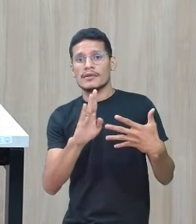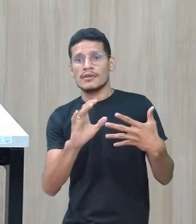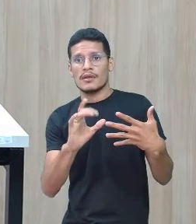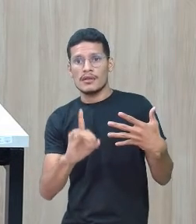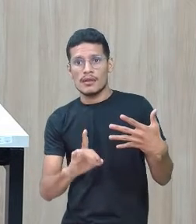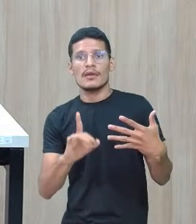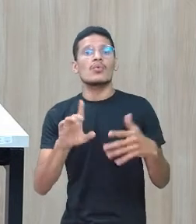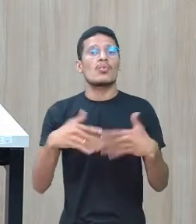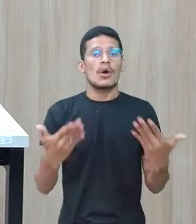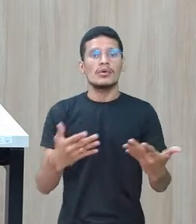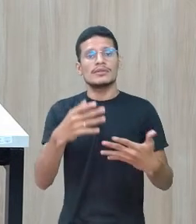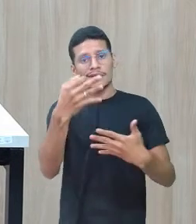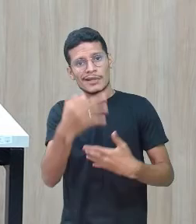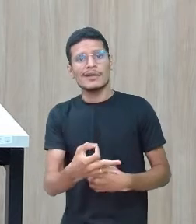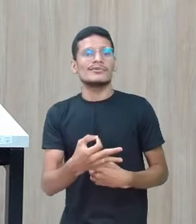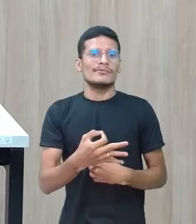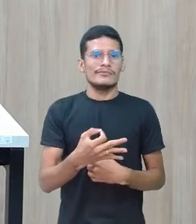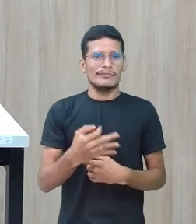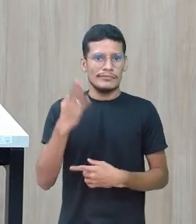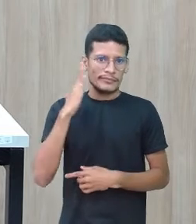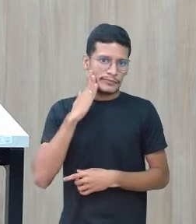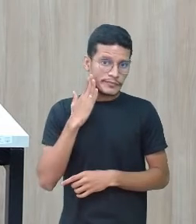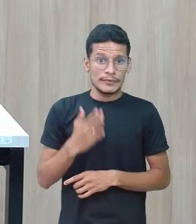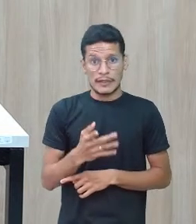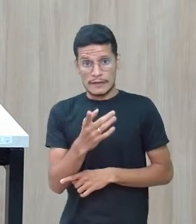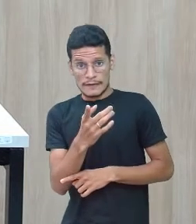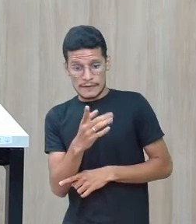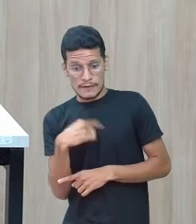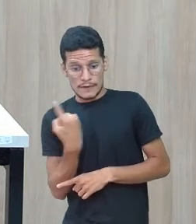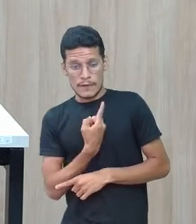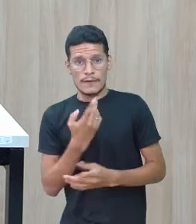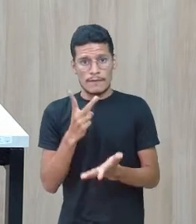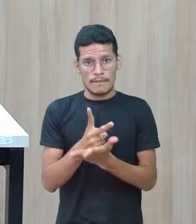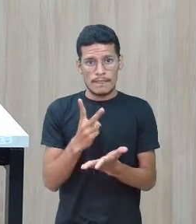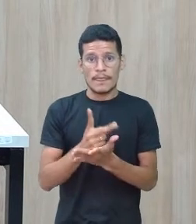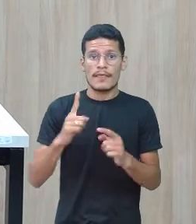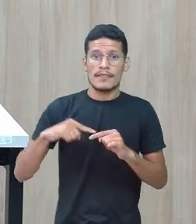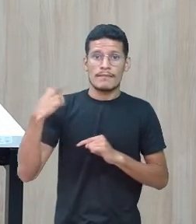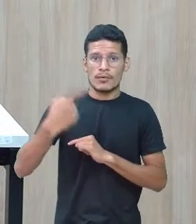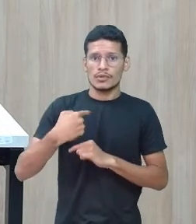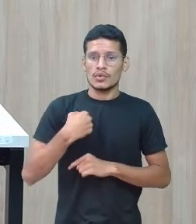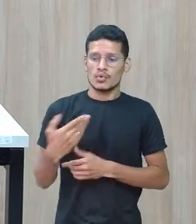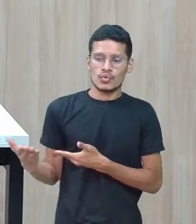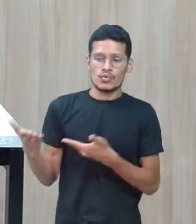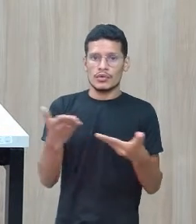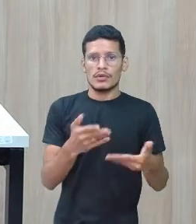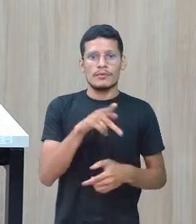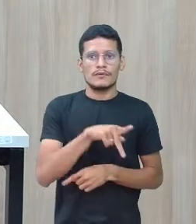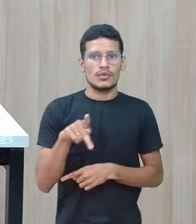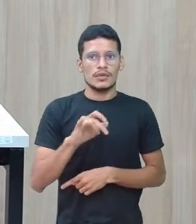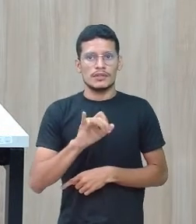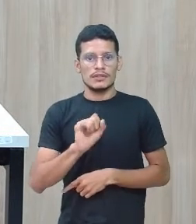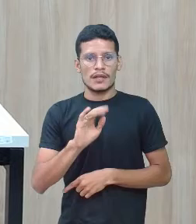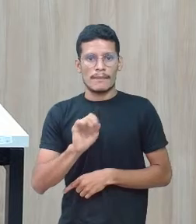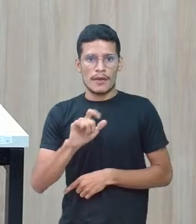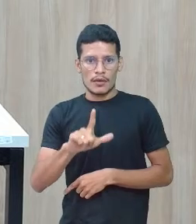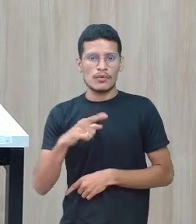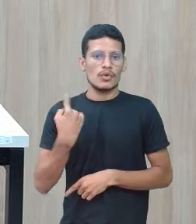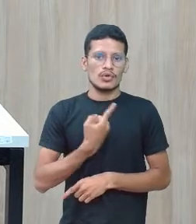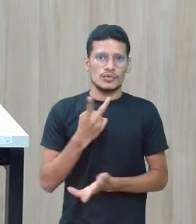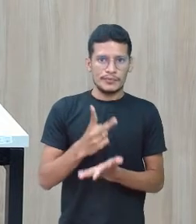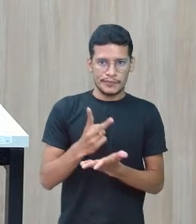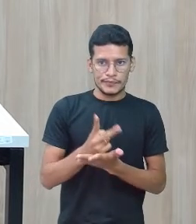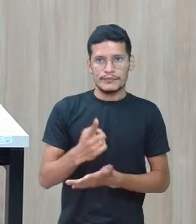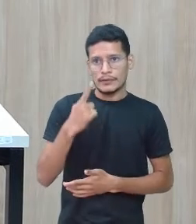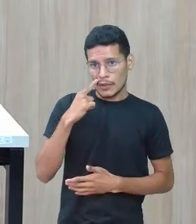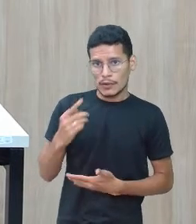terapia gênica atuou, tá certo? E vamos seguindo, depois eu chamo a professora Isabel para que a gente possa continuar.